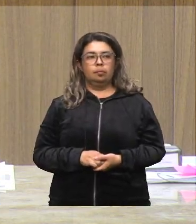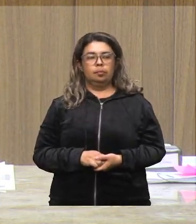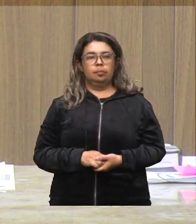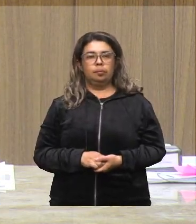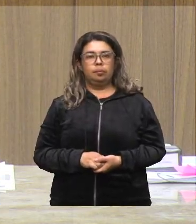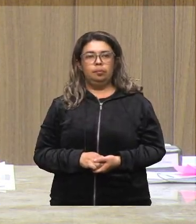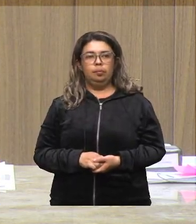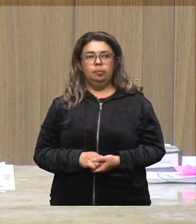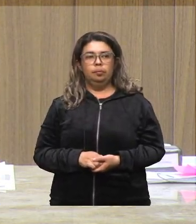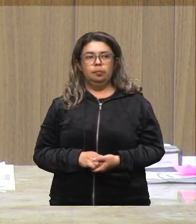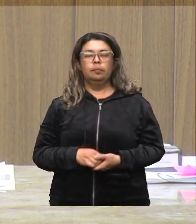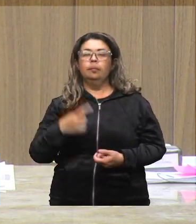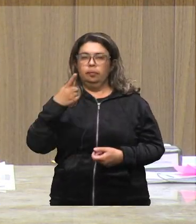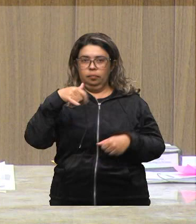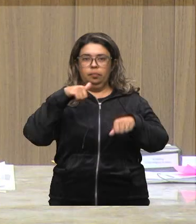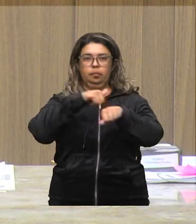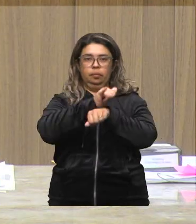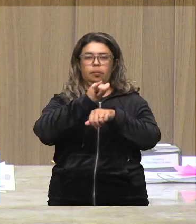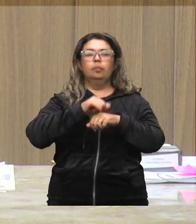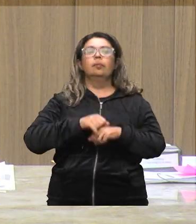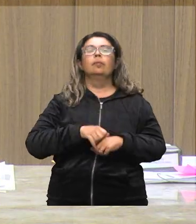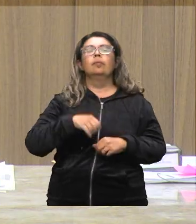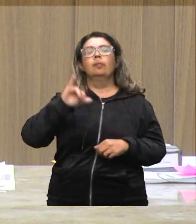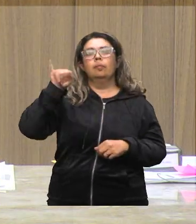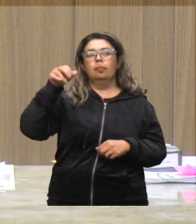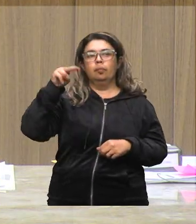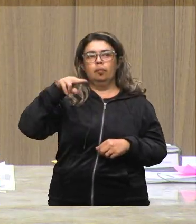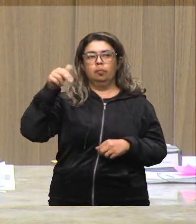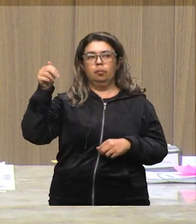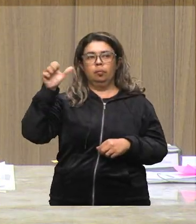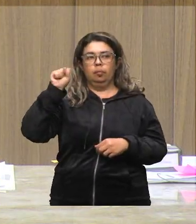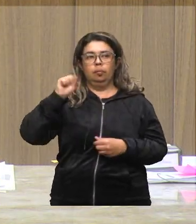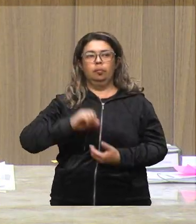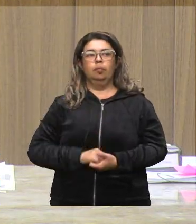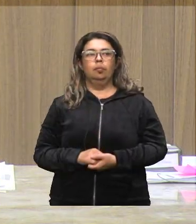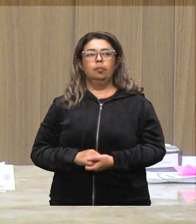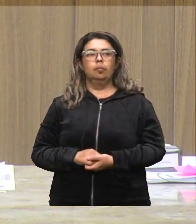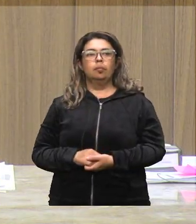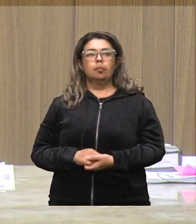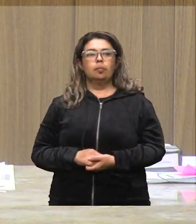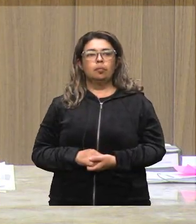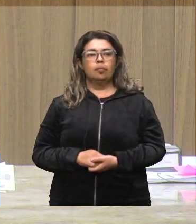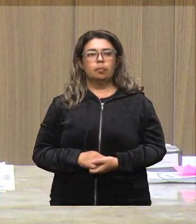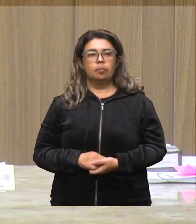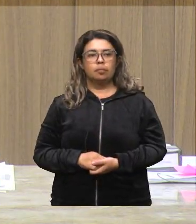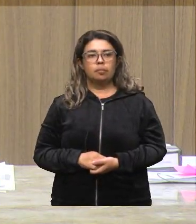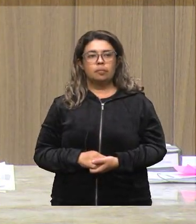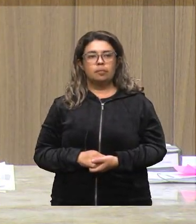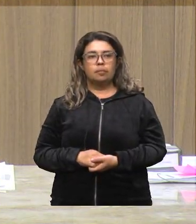Com uma ausência do vereador Jonas Campos.